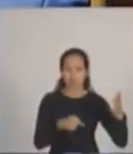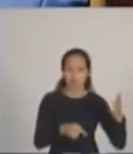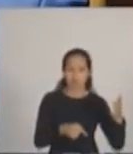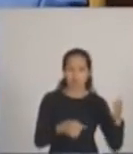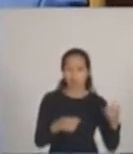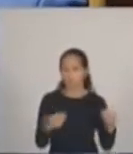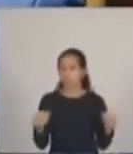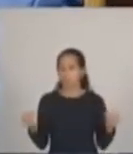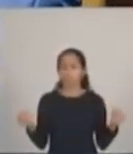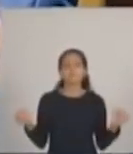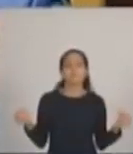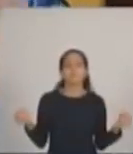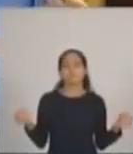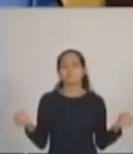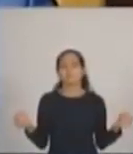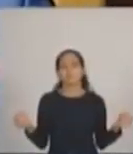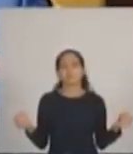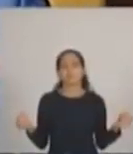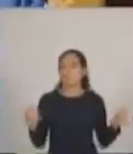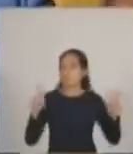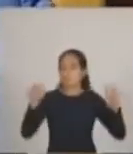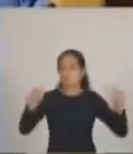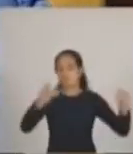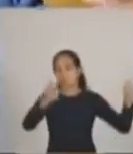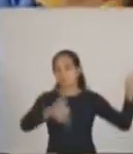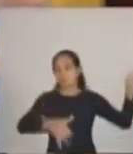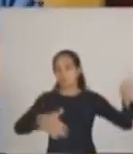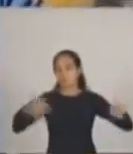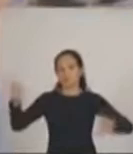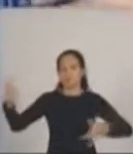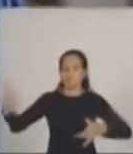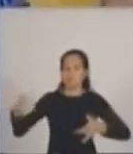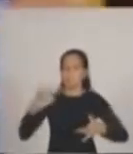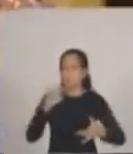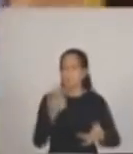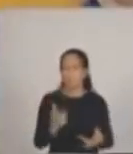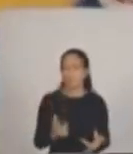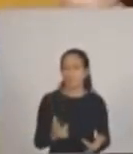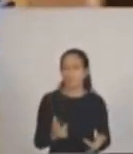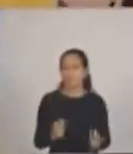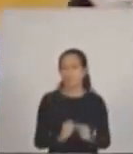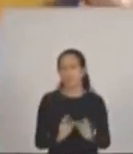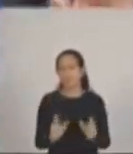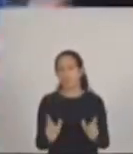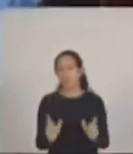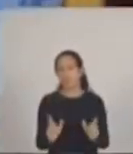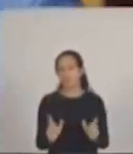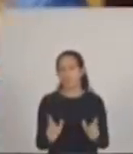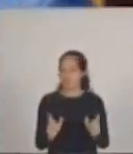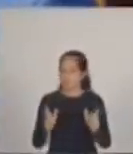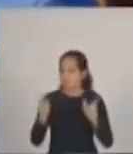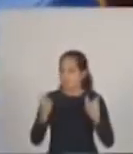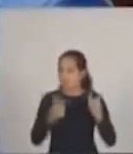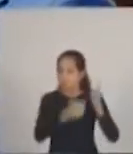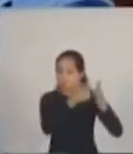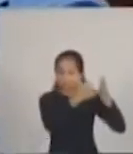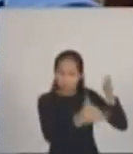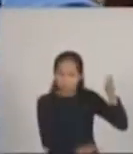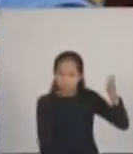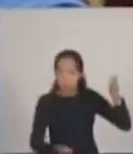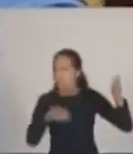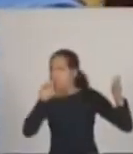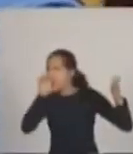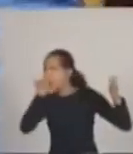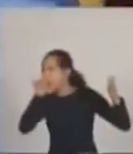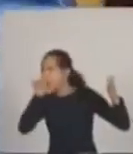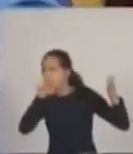Não, porque está exatamente como ele falou. Ele não está fazendo nenhuma fala fora do que ele falou. Está escrito exatamente o que ele